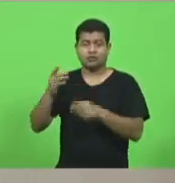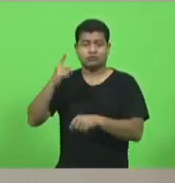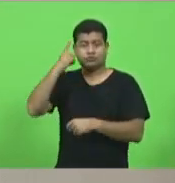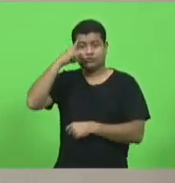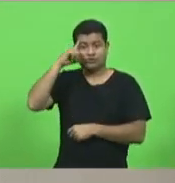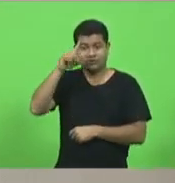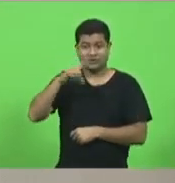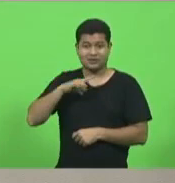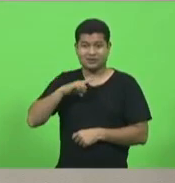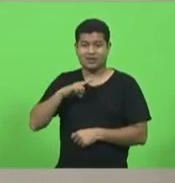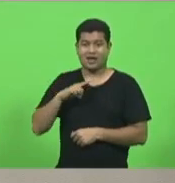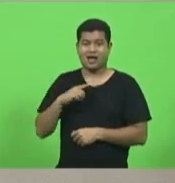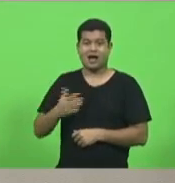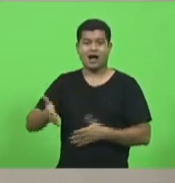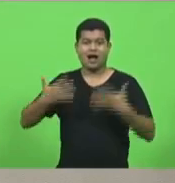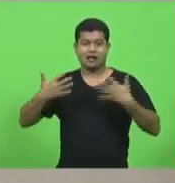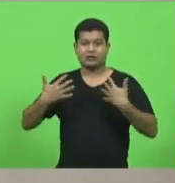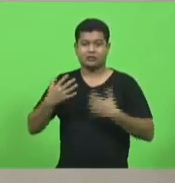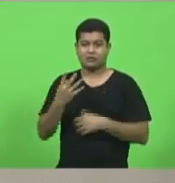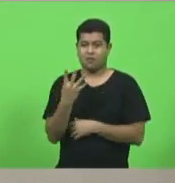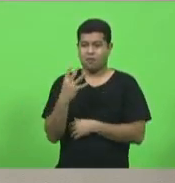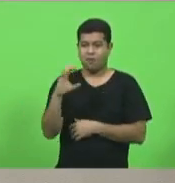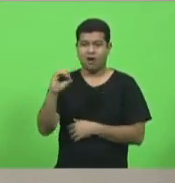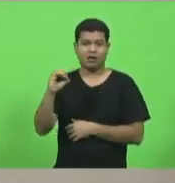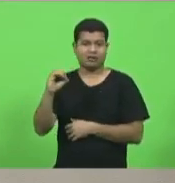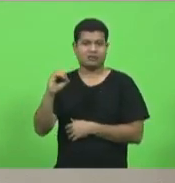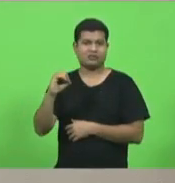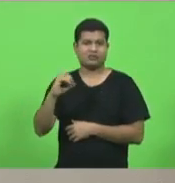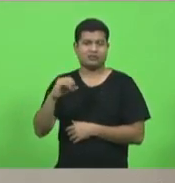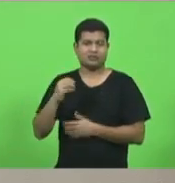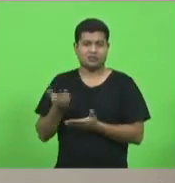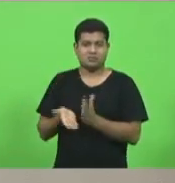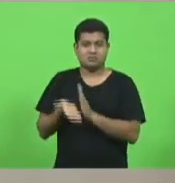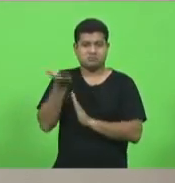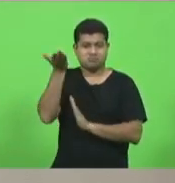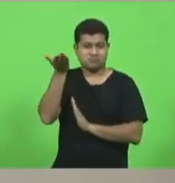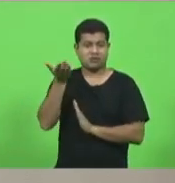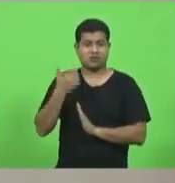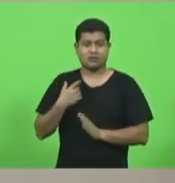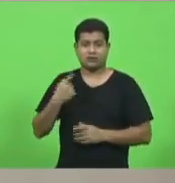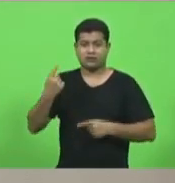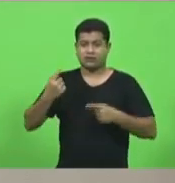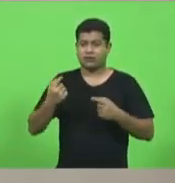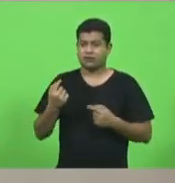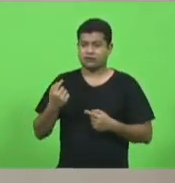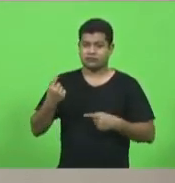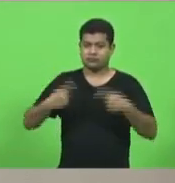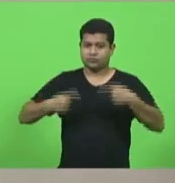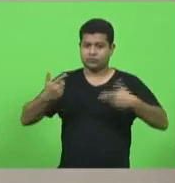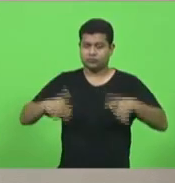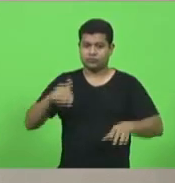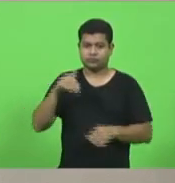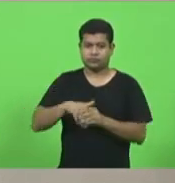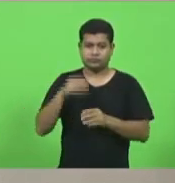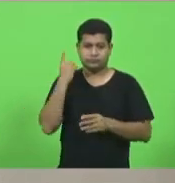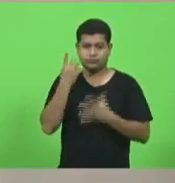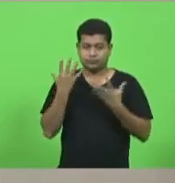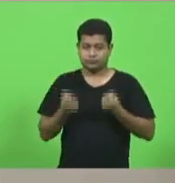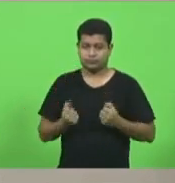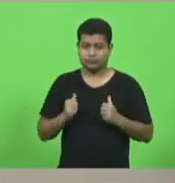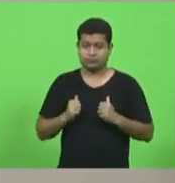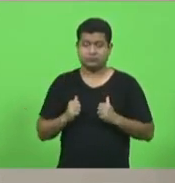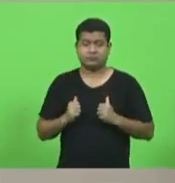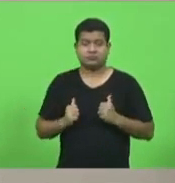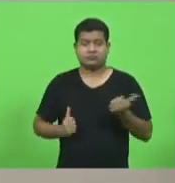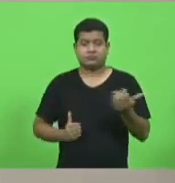temperatura. Em discussão. Não havendo quem queira discutir em votação, deputados que aprovam, permaneçam como se encontra. Aprovado por